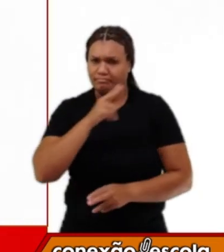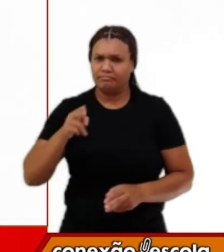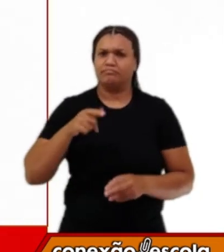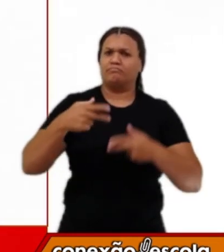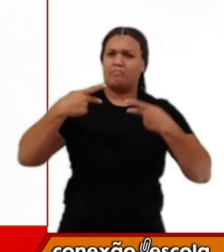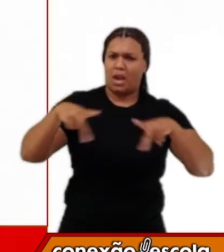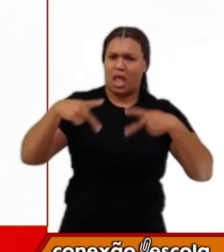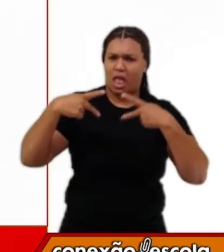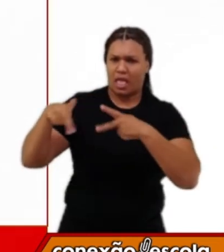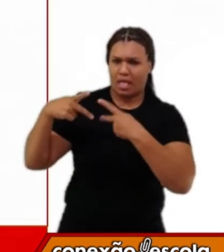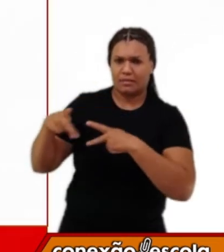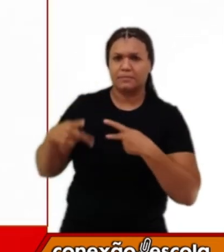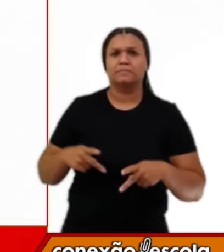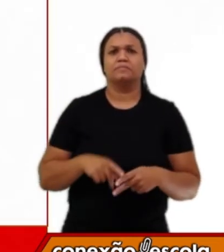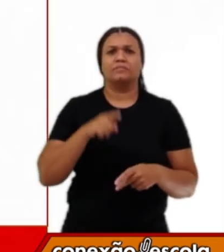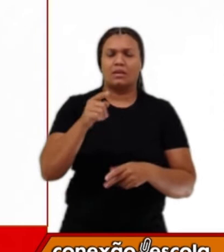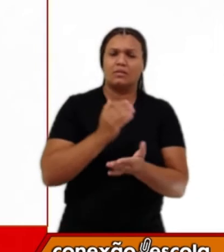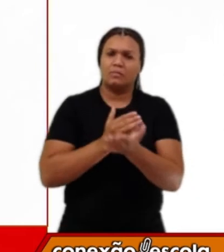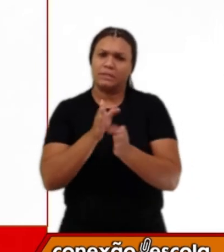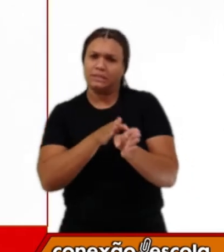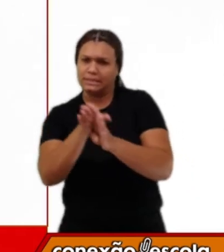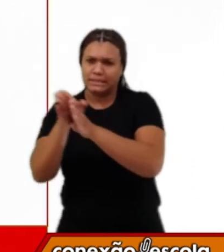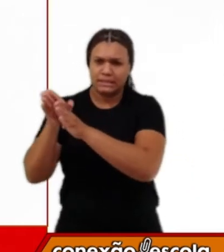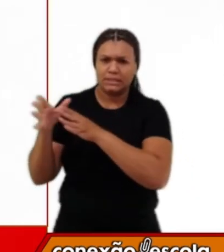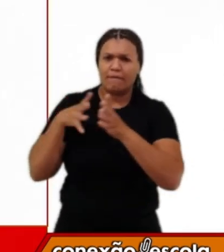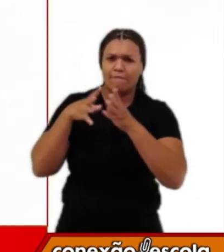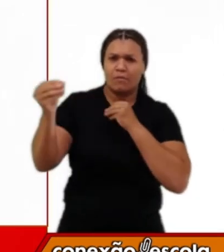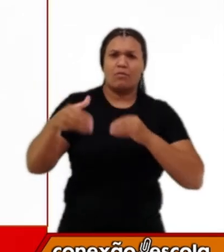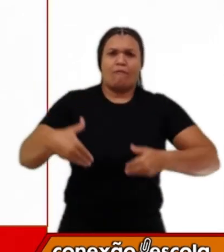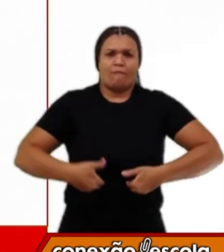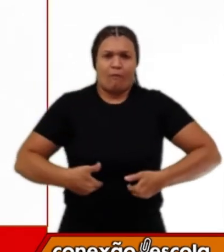então constrói o Arraial de Canudos com essas pessoas, fugindo da fome,